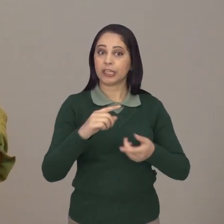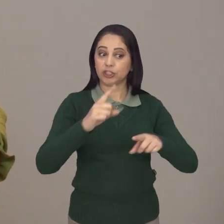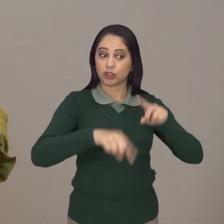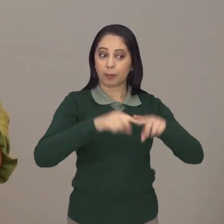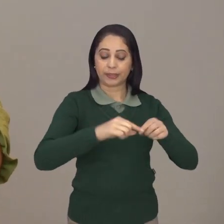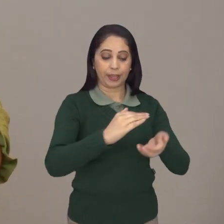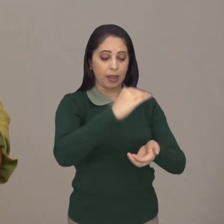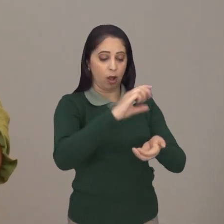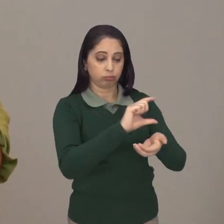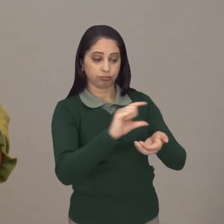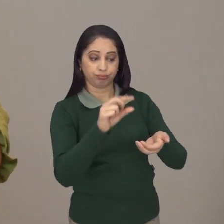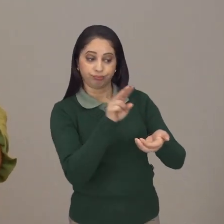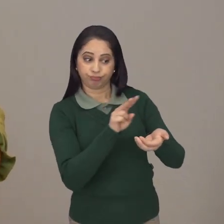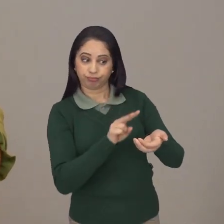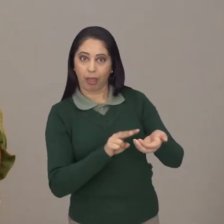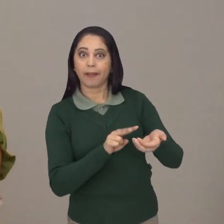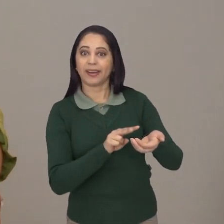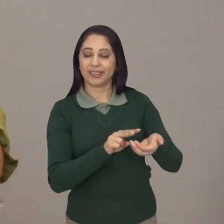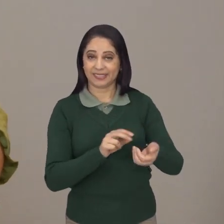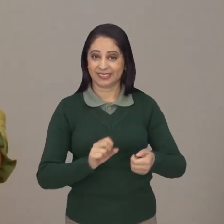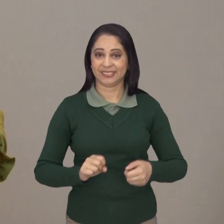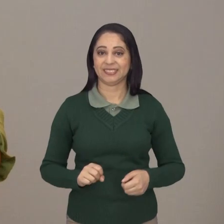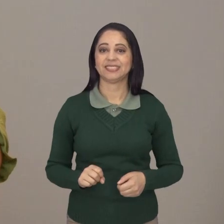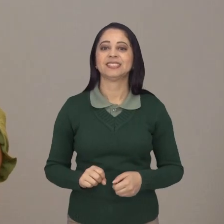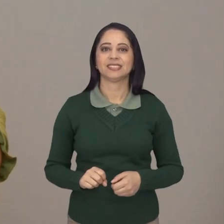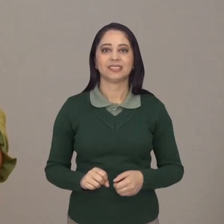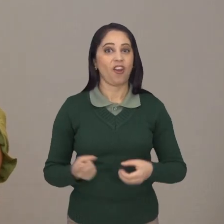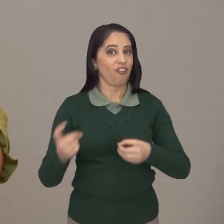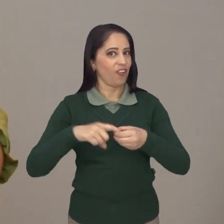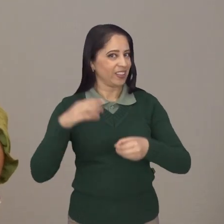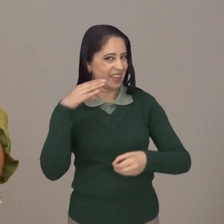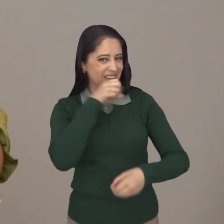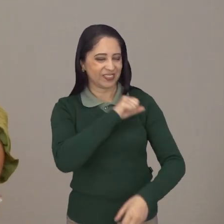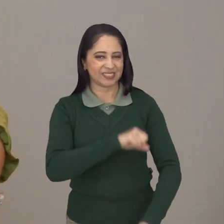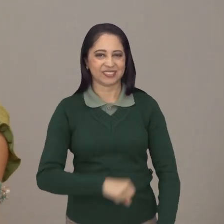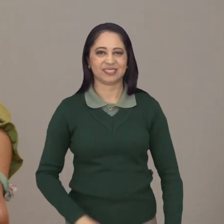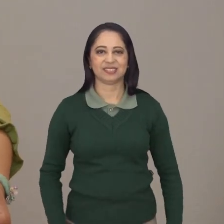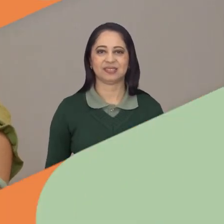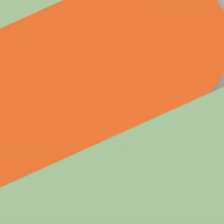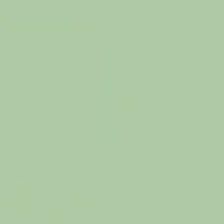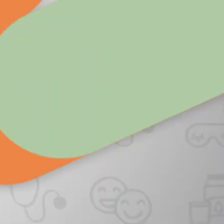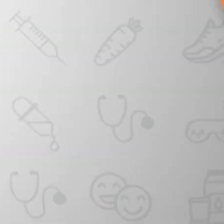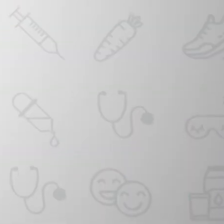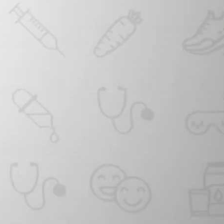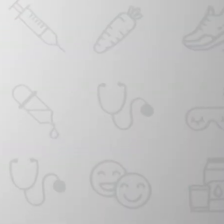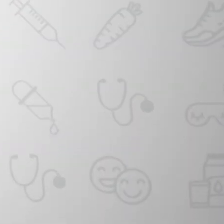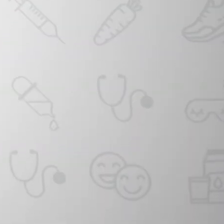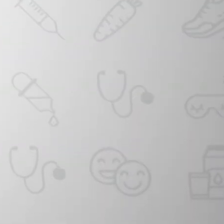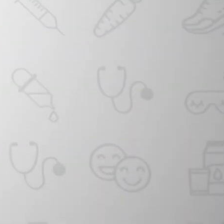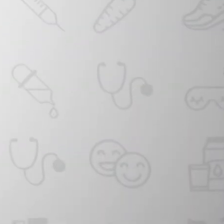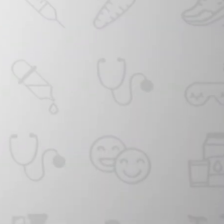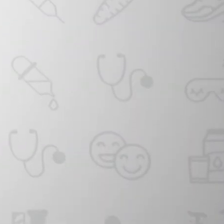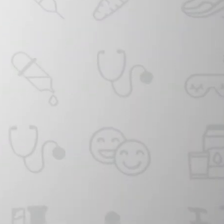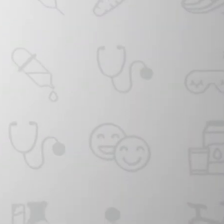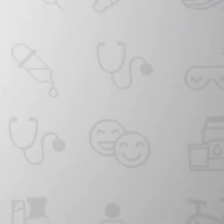dos produtos. Doutora Tatiana fala bastante sobre isso, né? Nós voltamos já já.